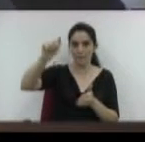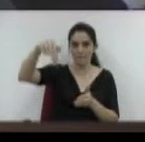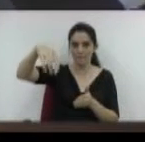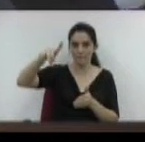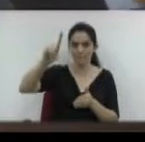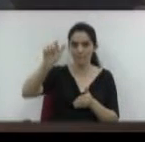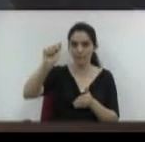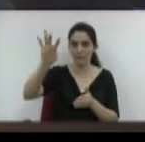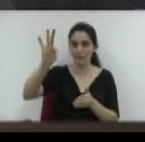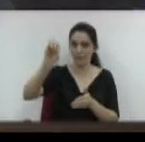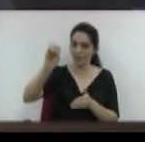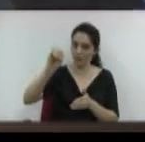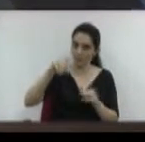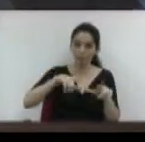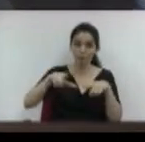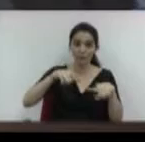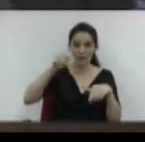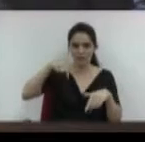Parágrafo 10º.